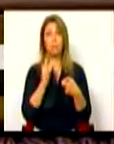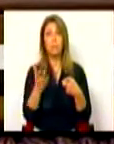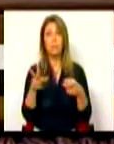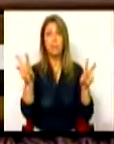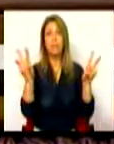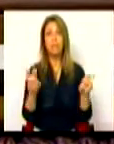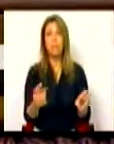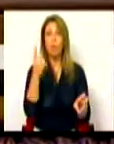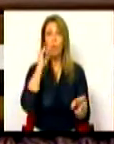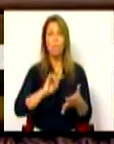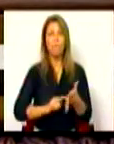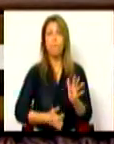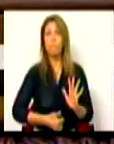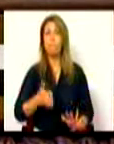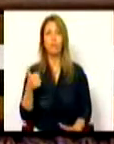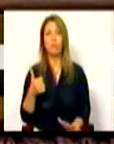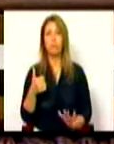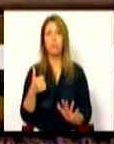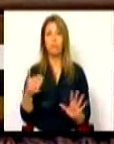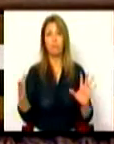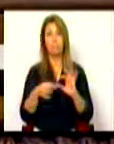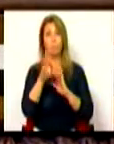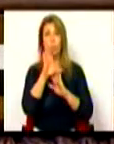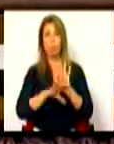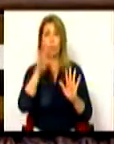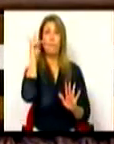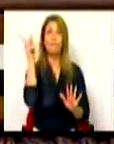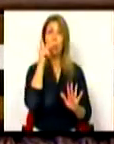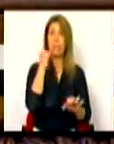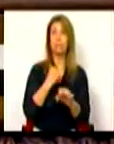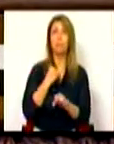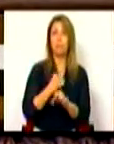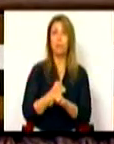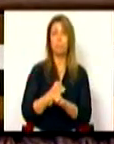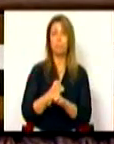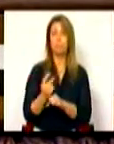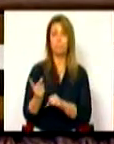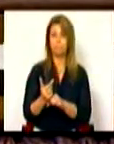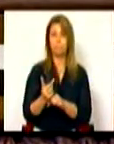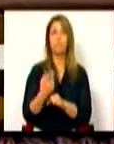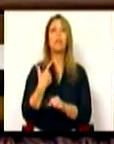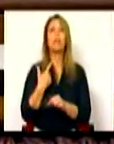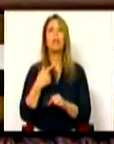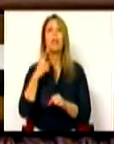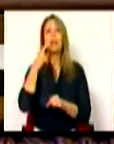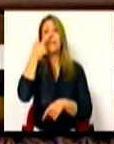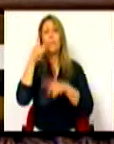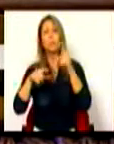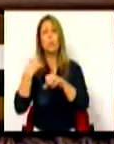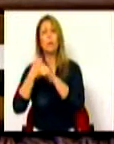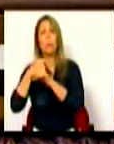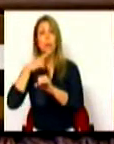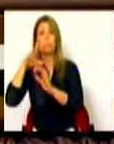tema fundamental para as condições de vida e de trabalho, a regularização dos vínculos precários